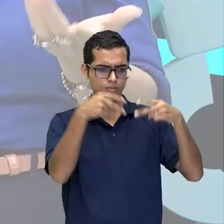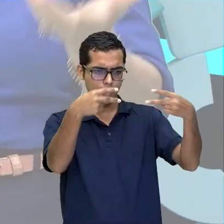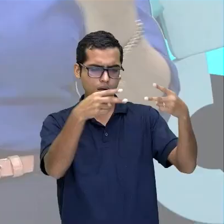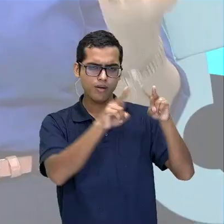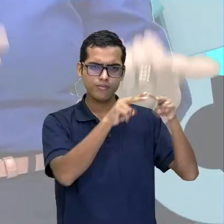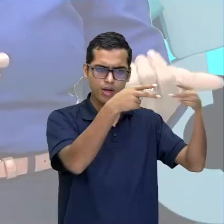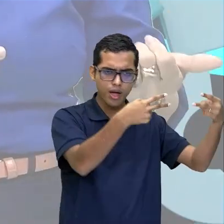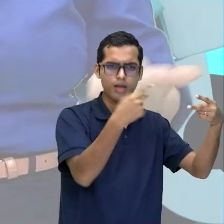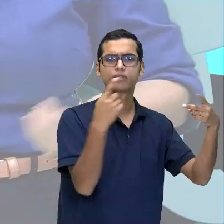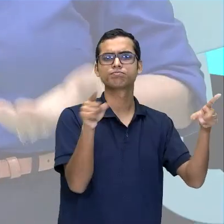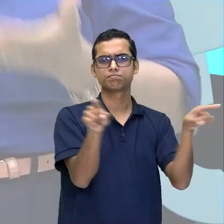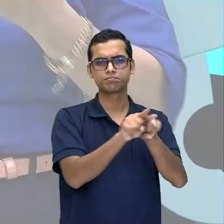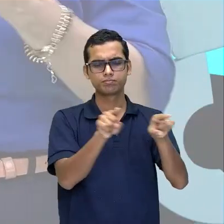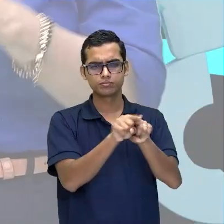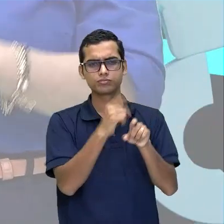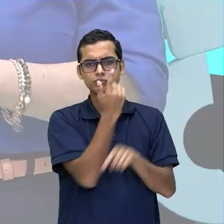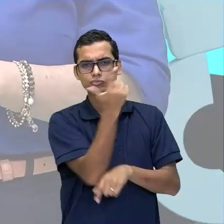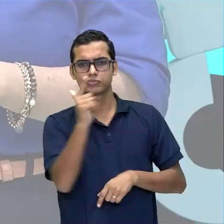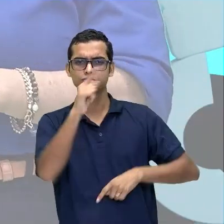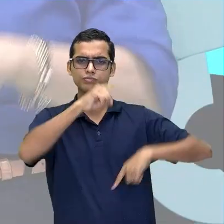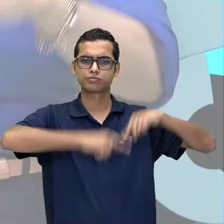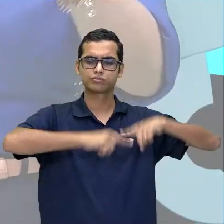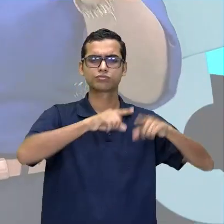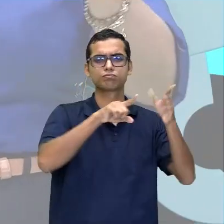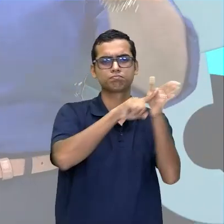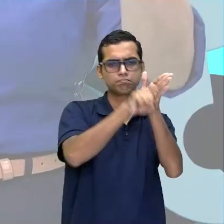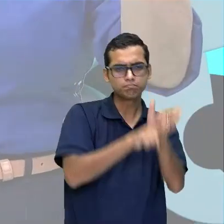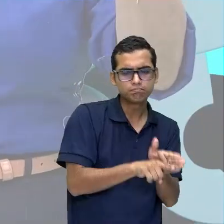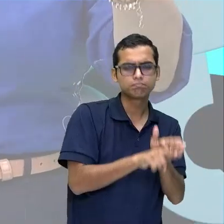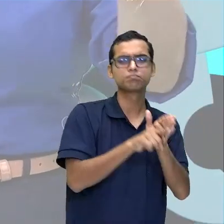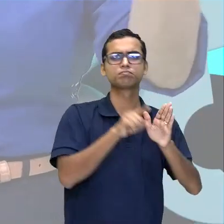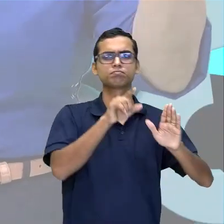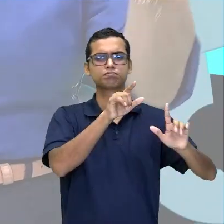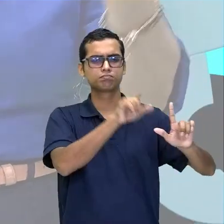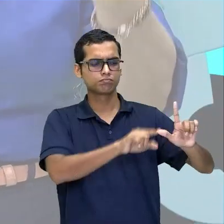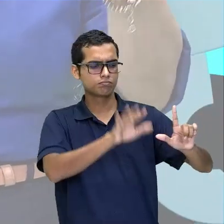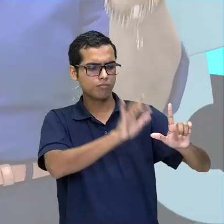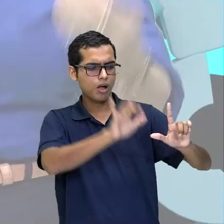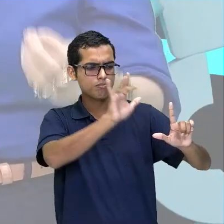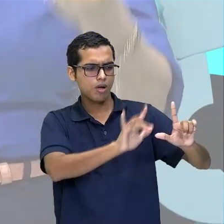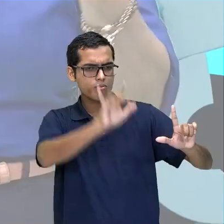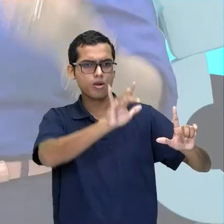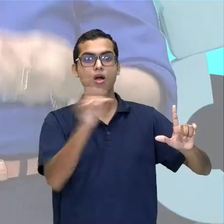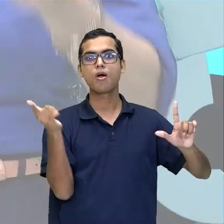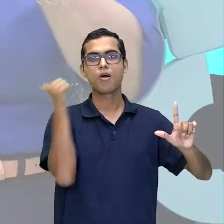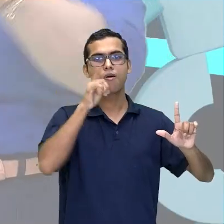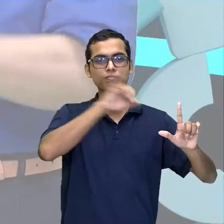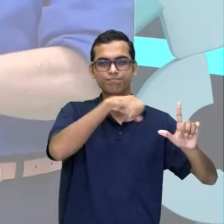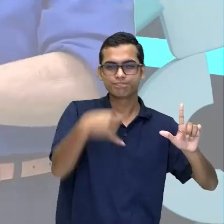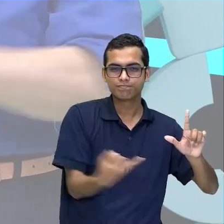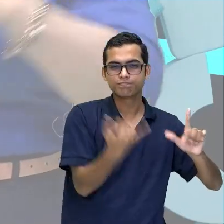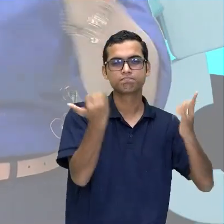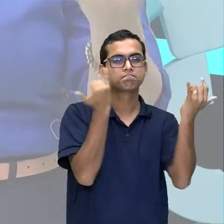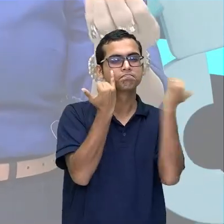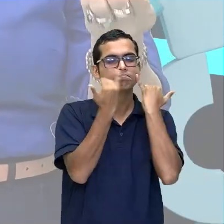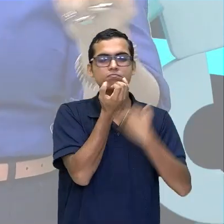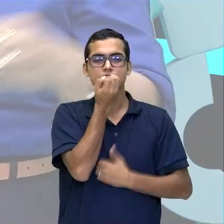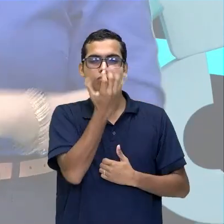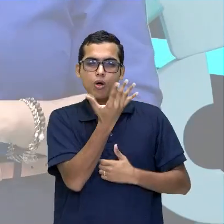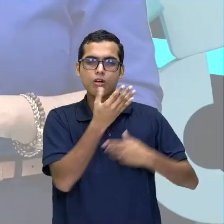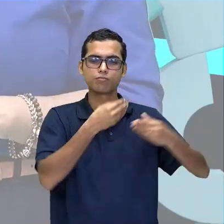outras ferramentas de navegação para permitir que os usuários acessem e explorem as informações de forma mais flexível